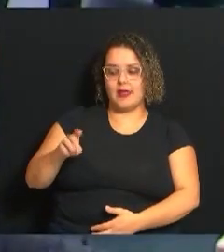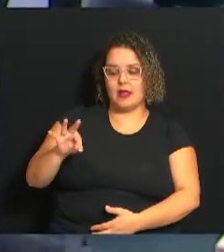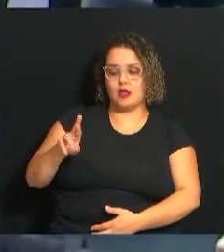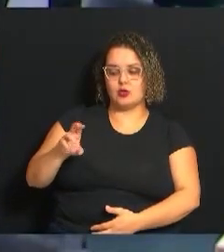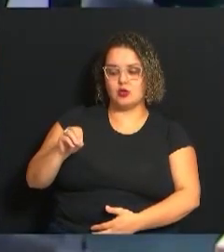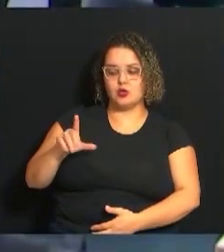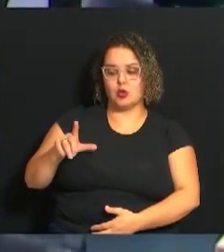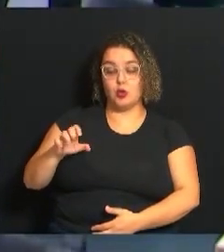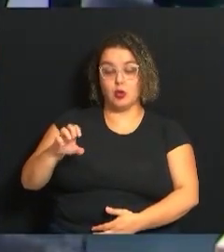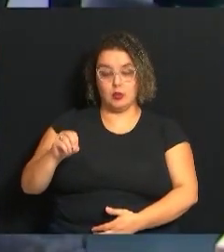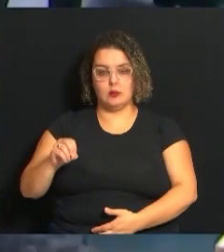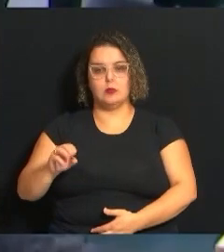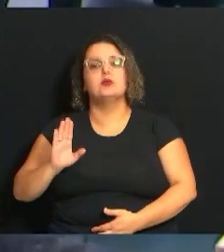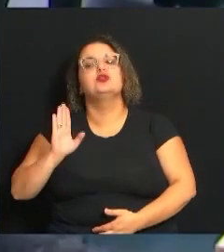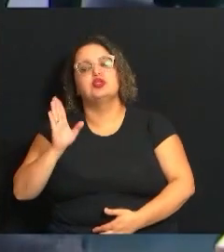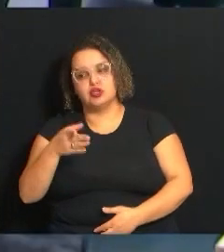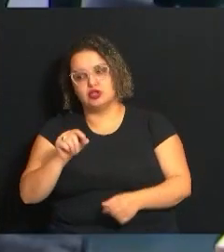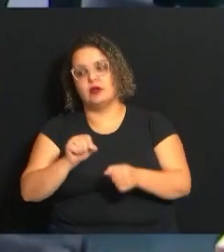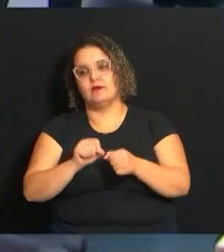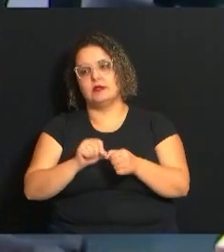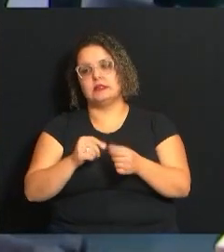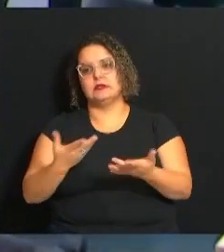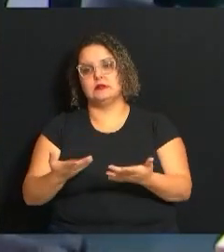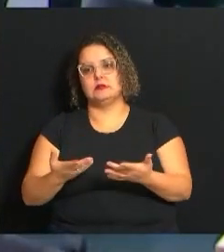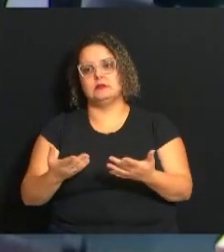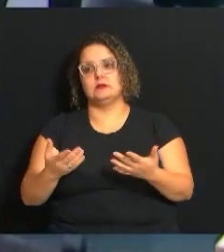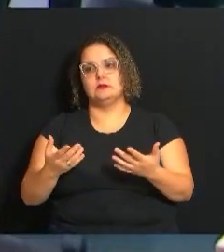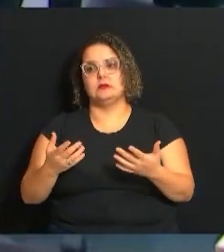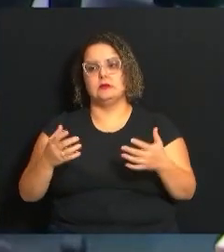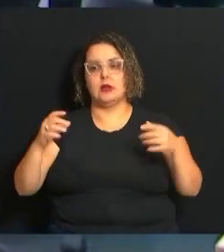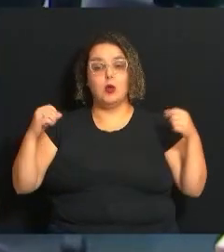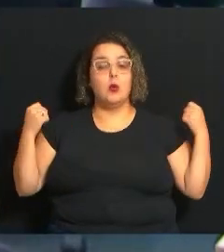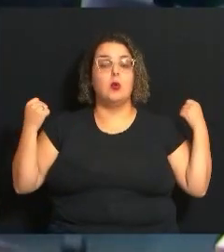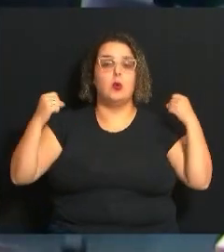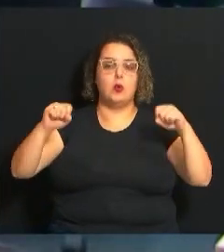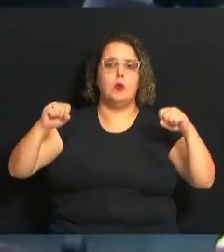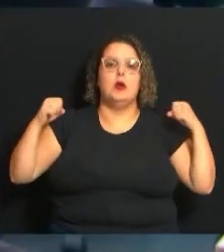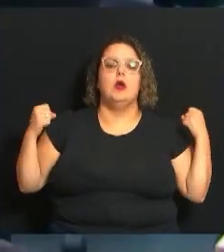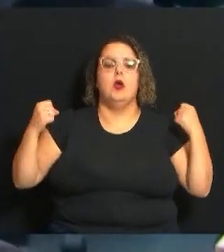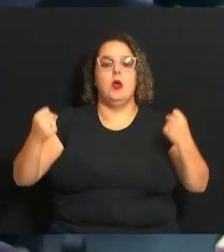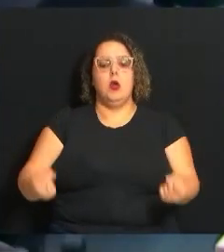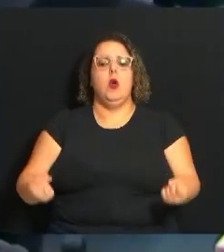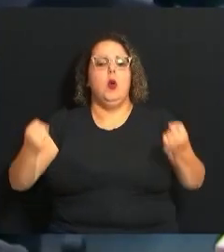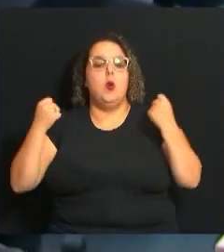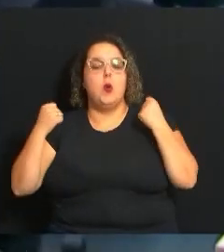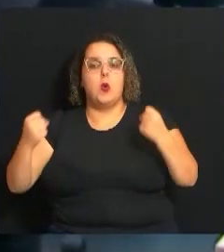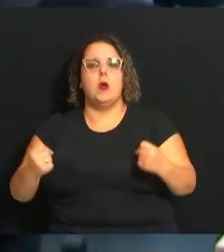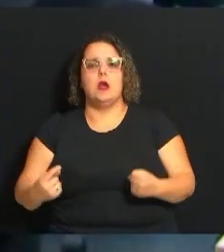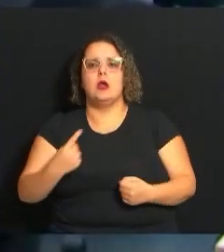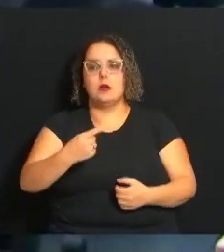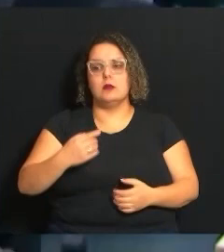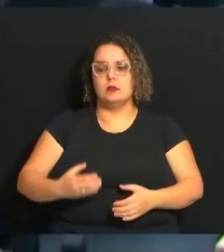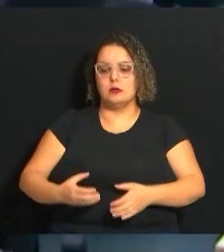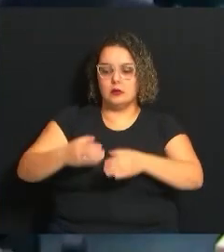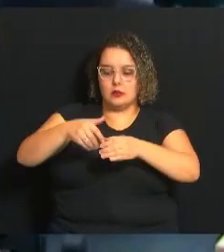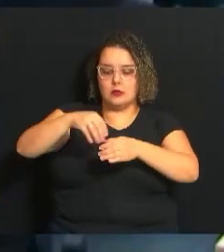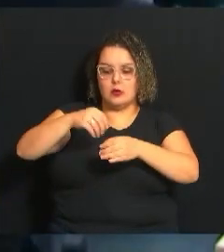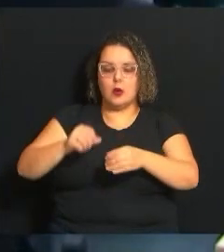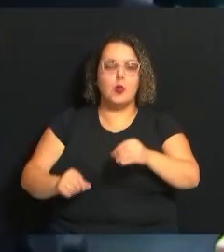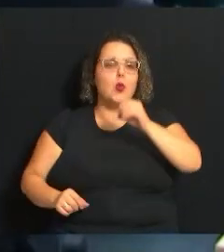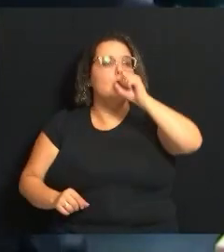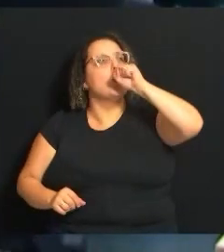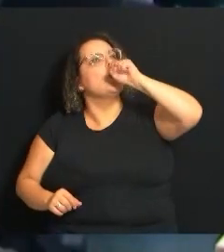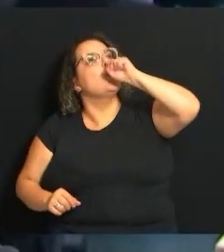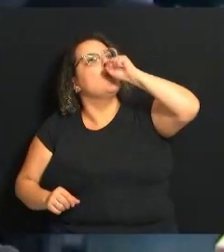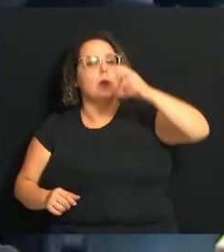que nós já fazemos isso. Algumas academias de ginástica, cada um leva sua garrafinha, o seu squeeze, enche